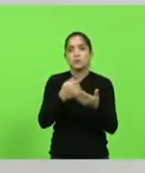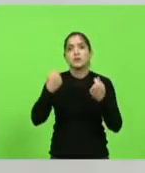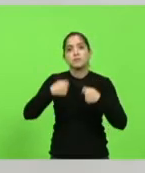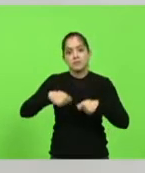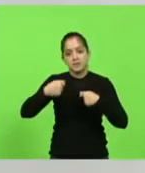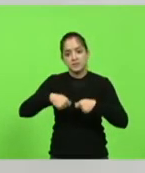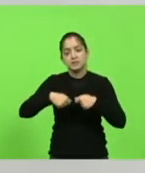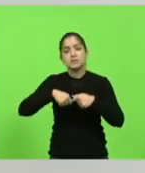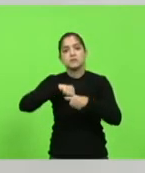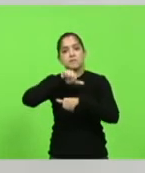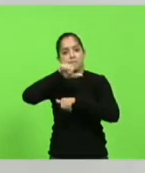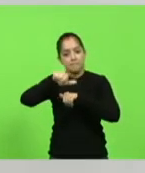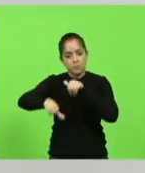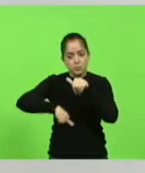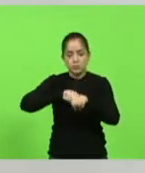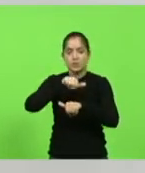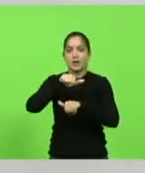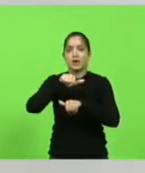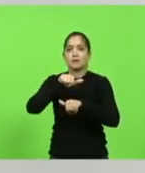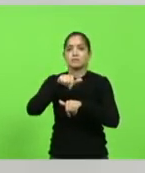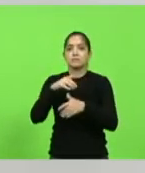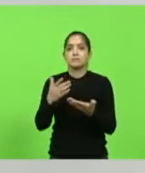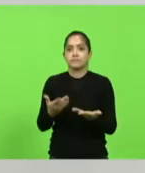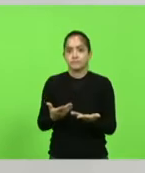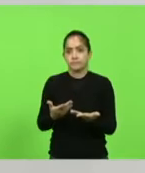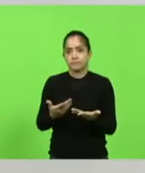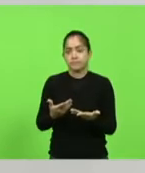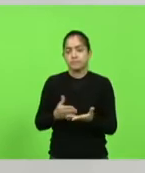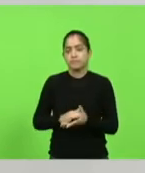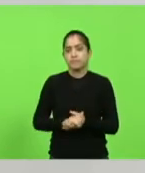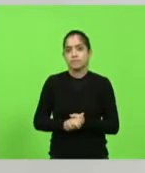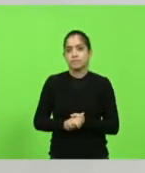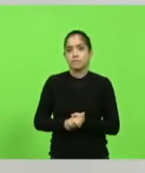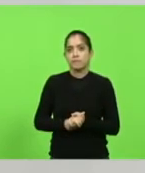recomeçar. É preciso mudar.